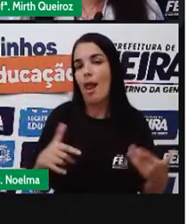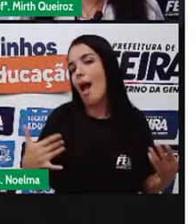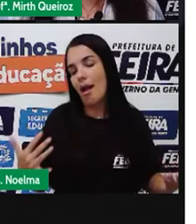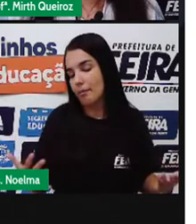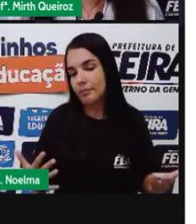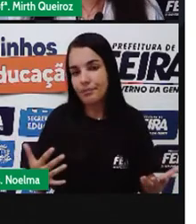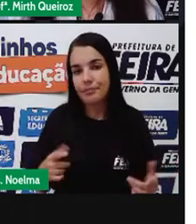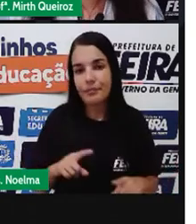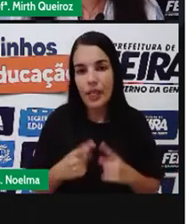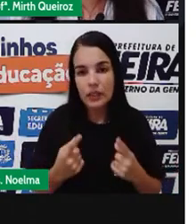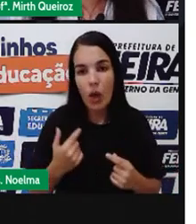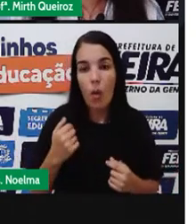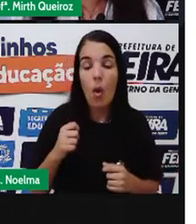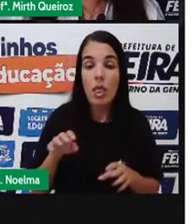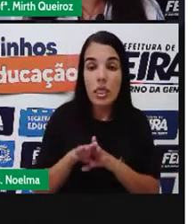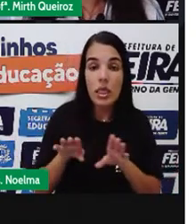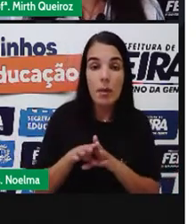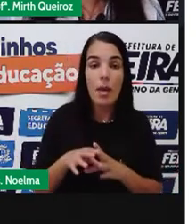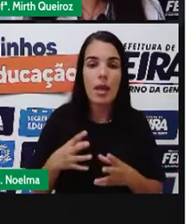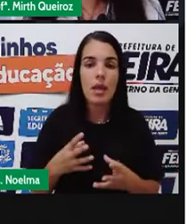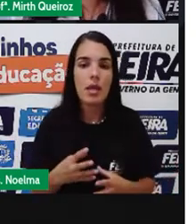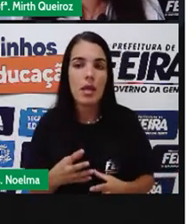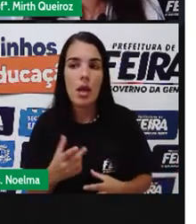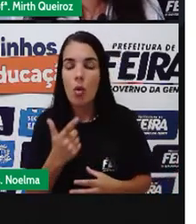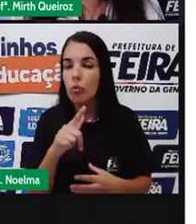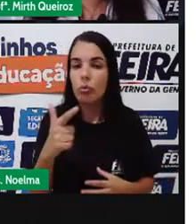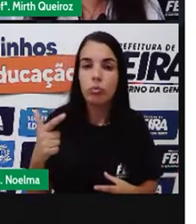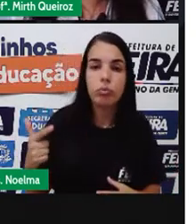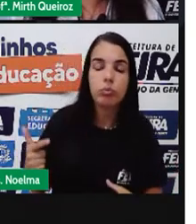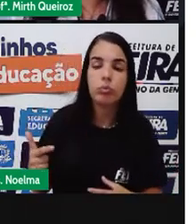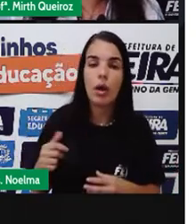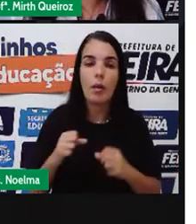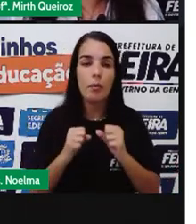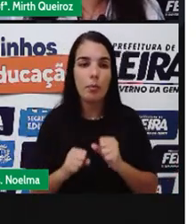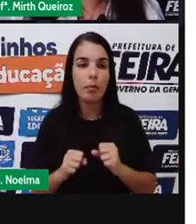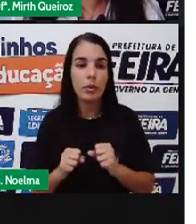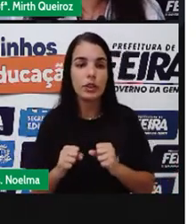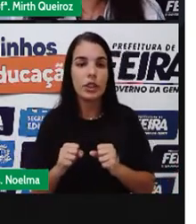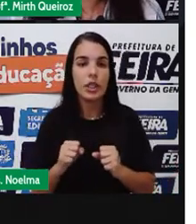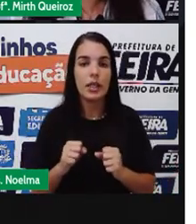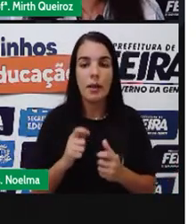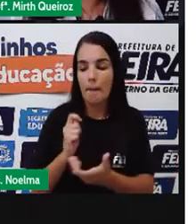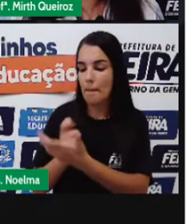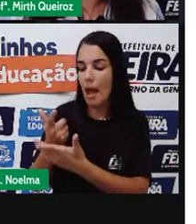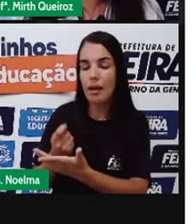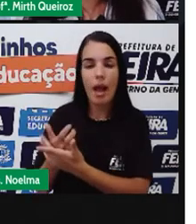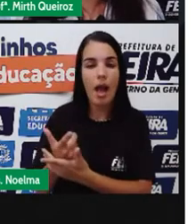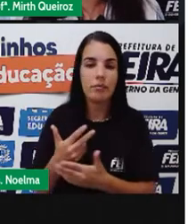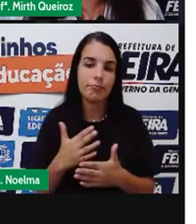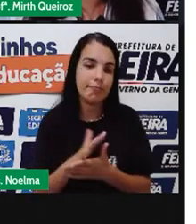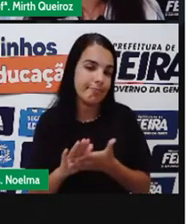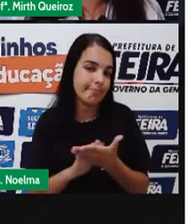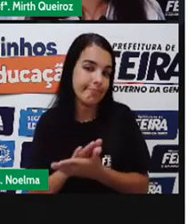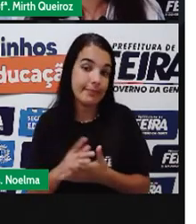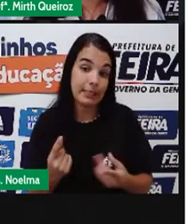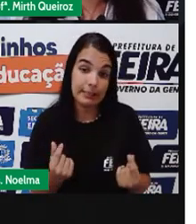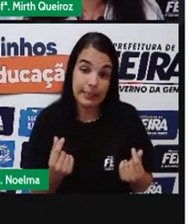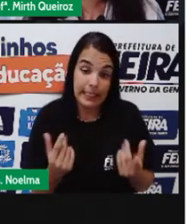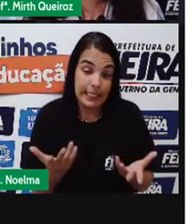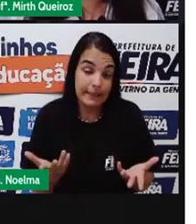ou muitas vezes não quer mexer com esse tipo de recurso e acaba